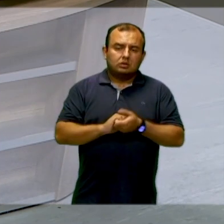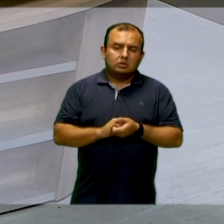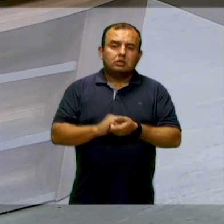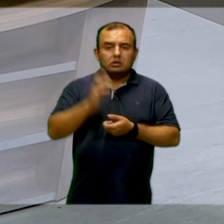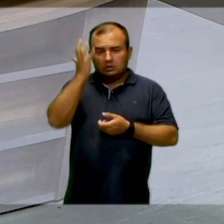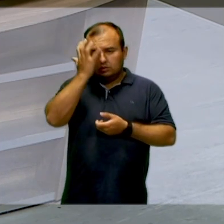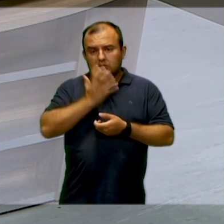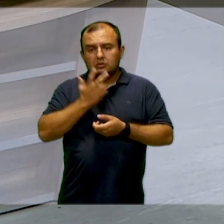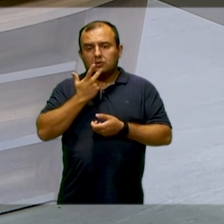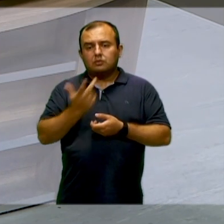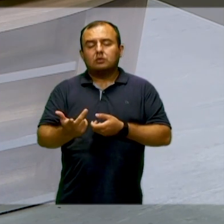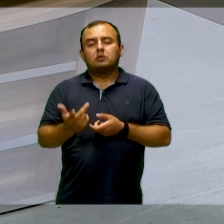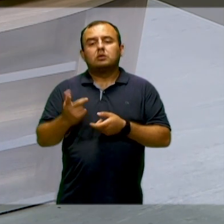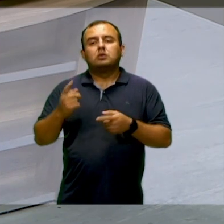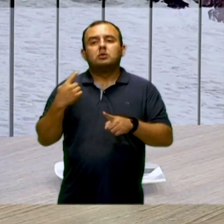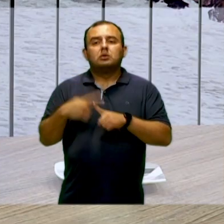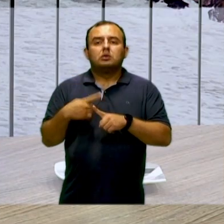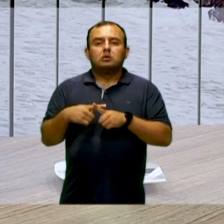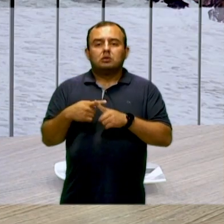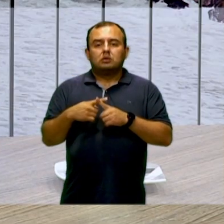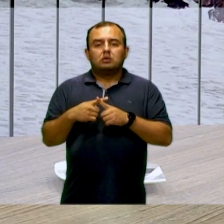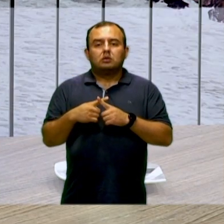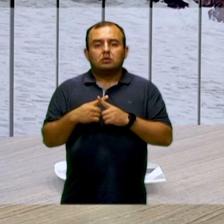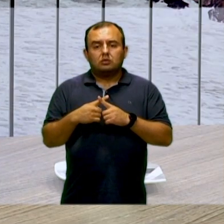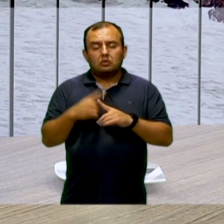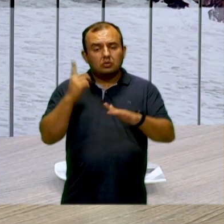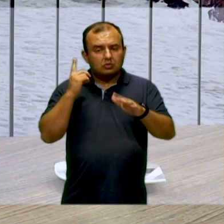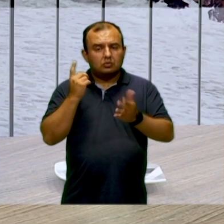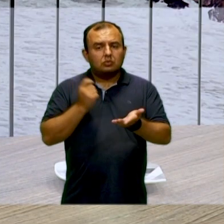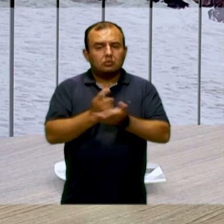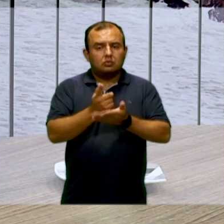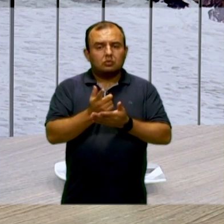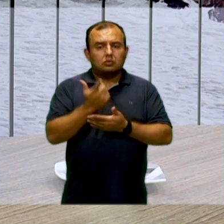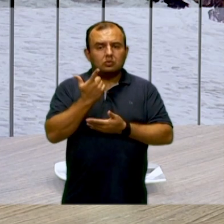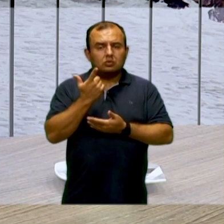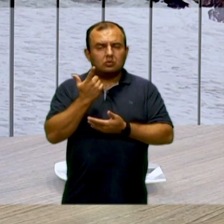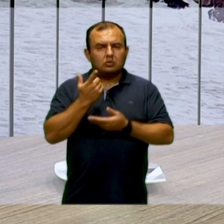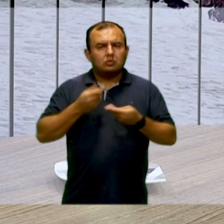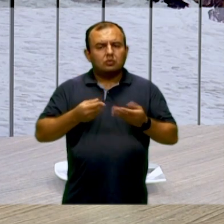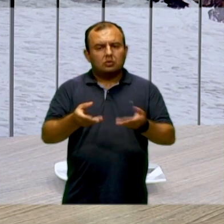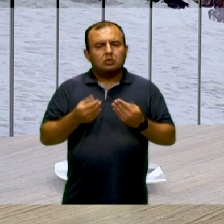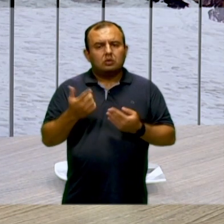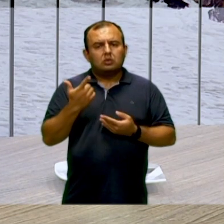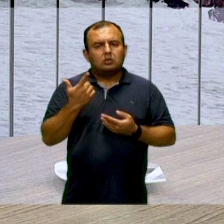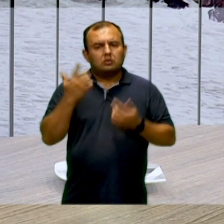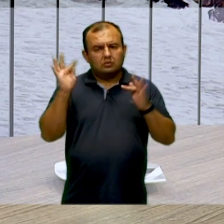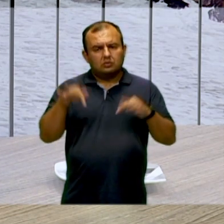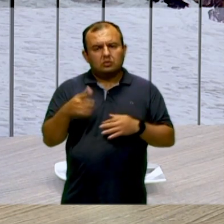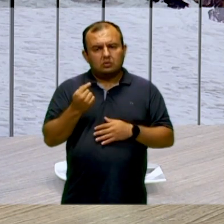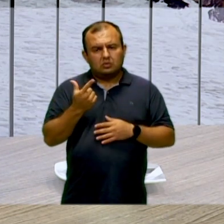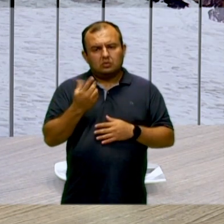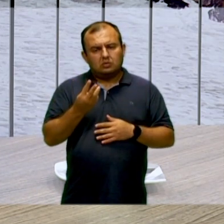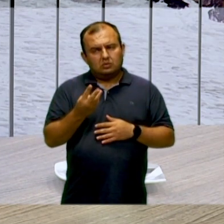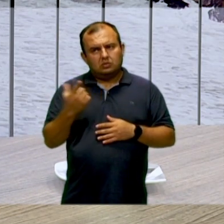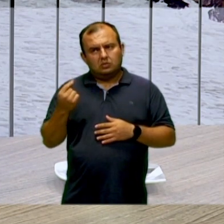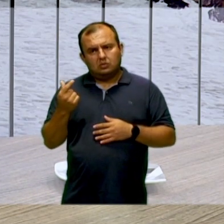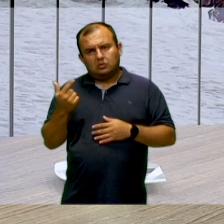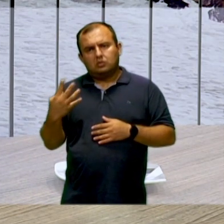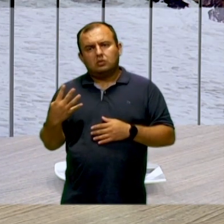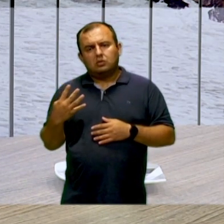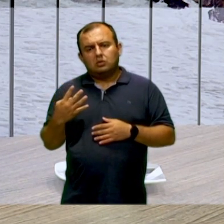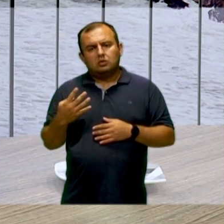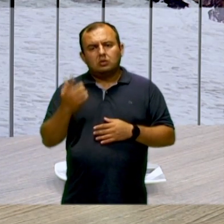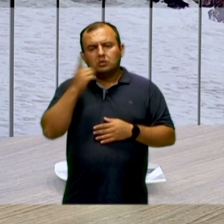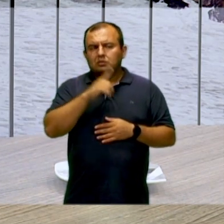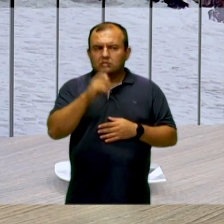sério isso que a gente está falando que foi gasto em final de 2023 ou 2024, tá? Não